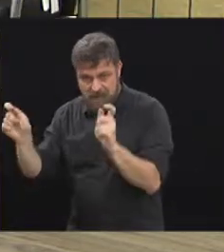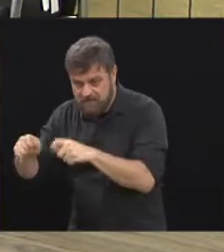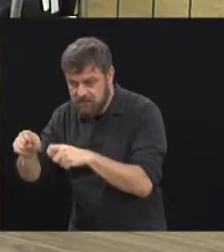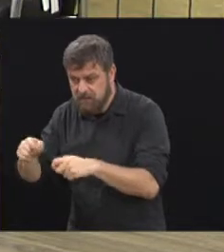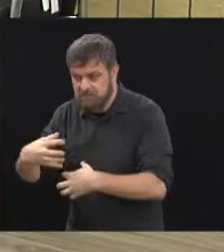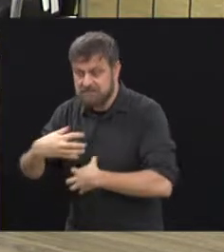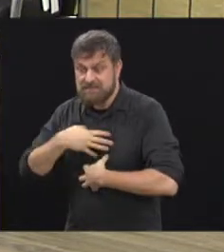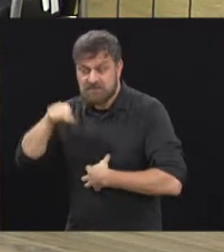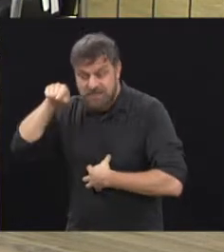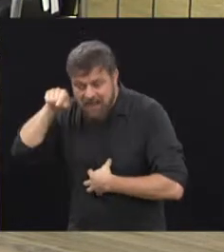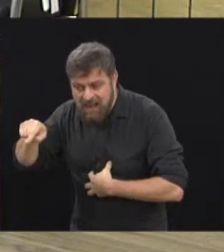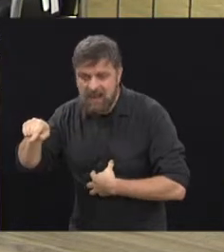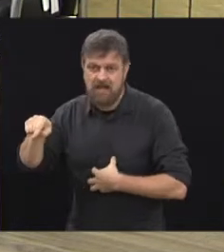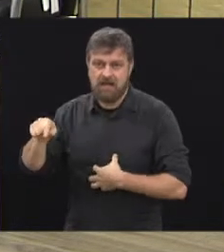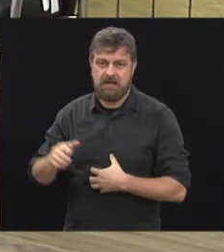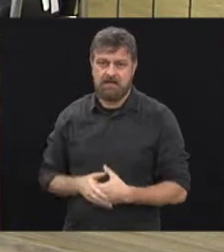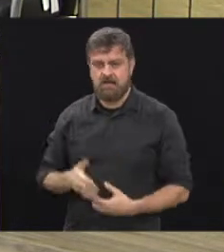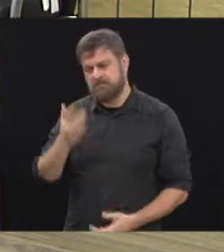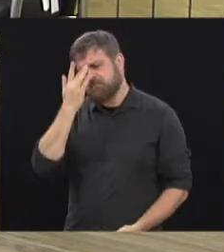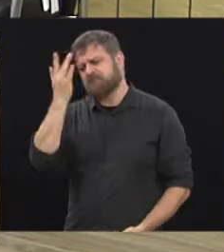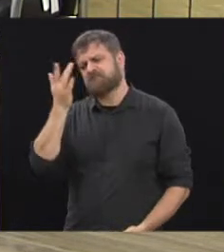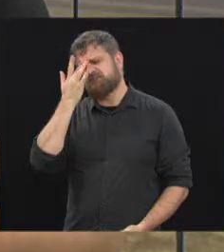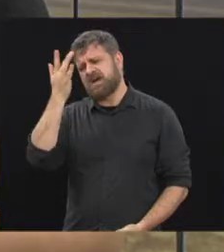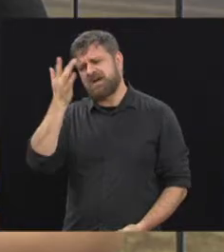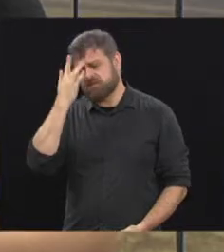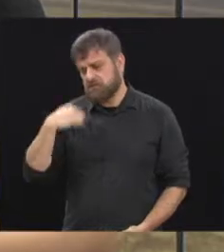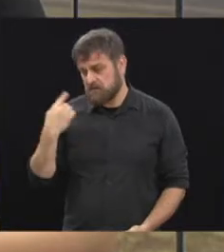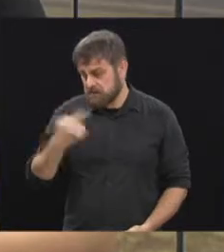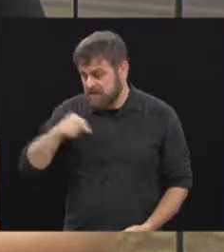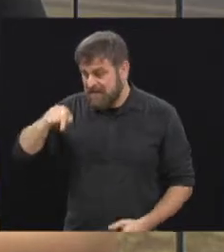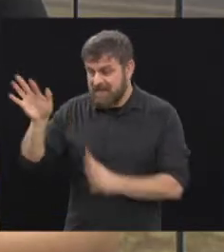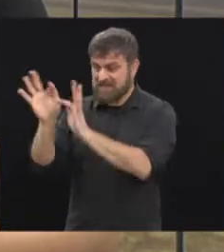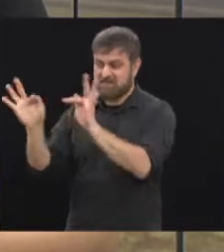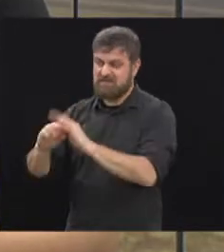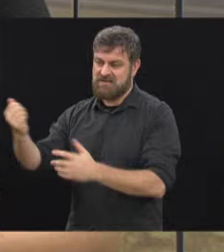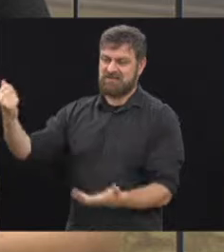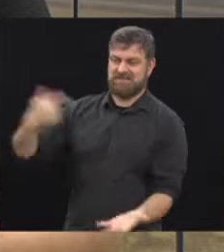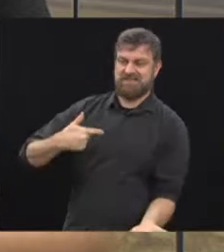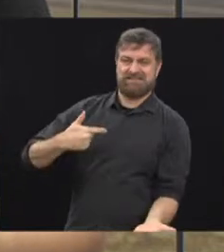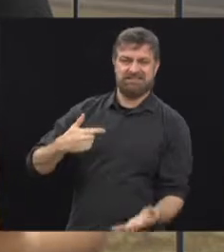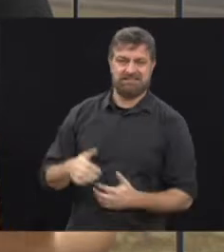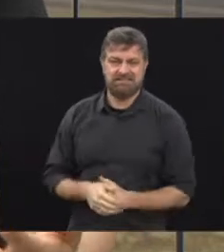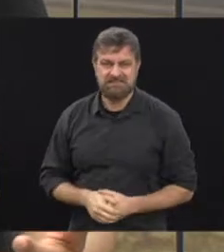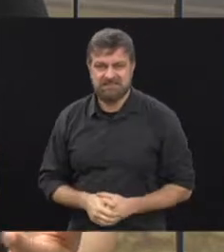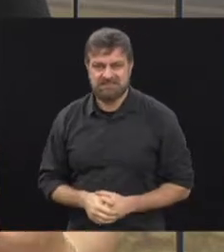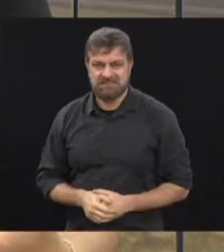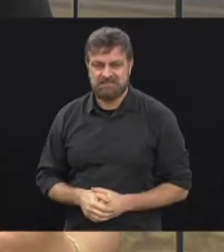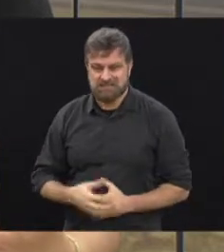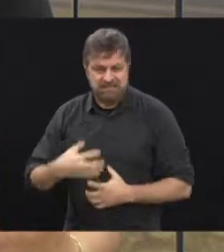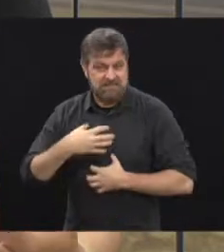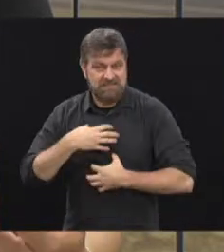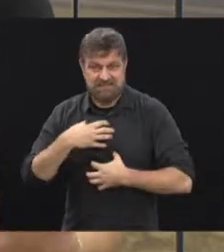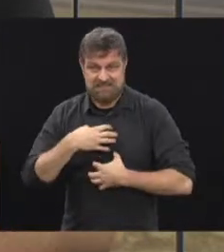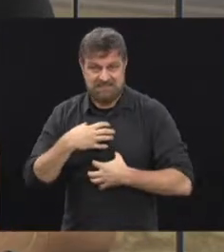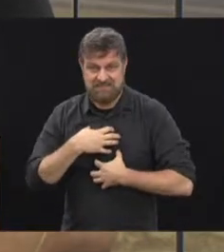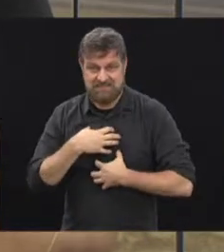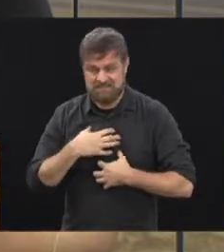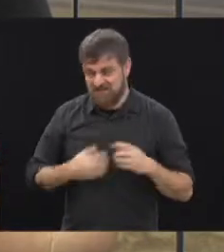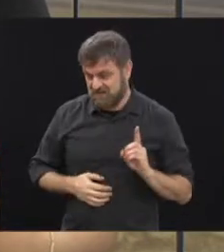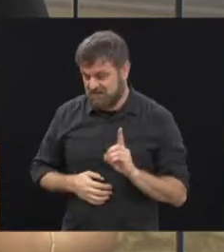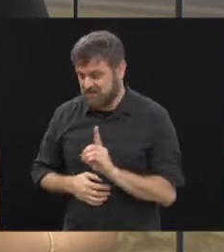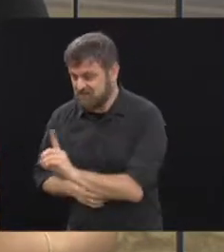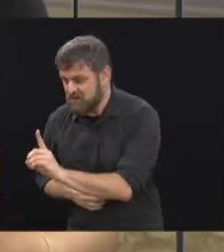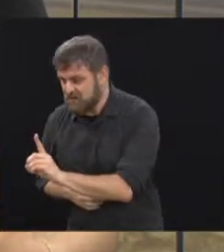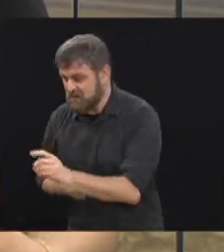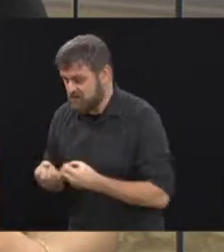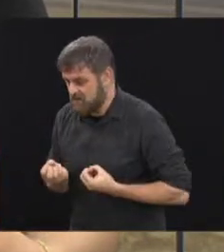vai sentir lá, que é mais fácil do que a gente imagina, porque eles estão mais felizes que a gente. Então, você se sente você acha que